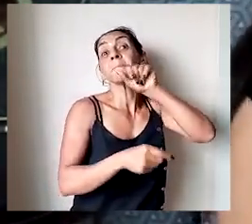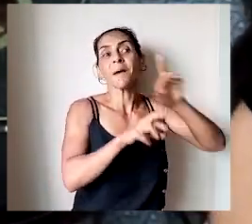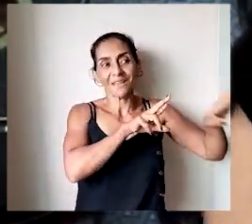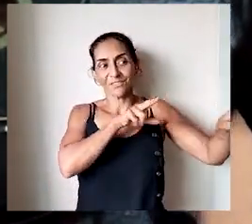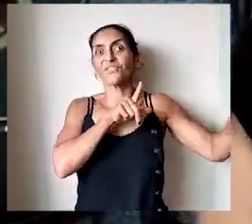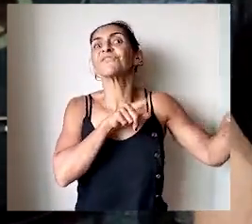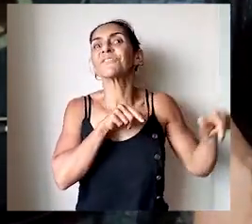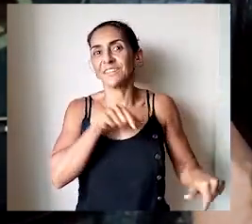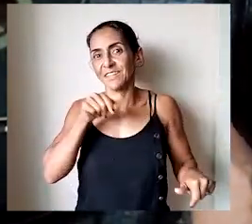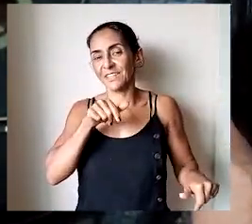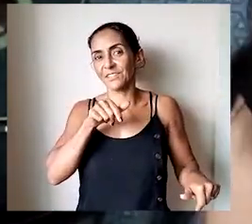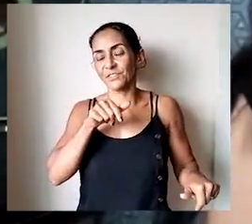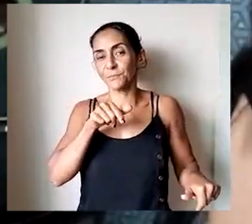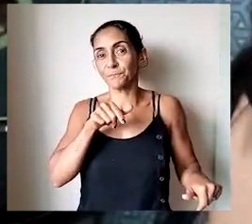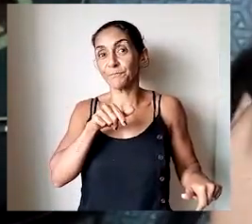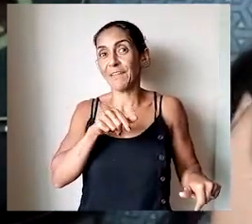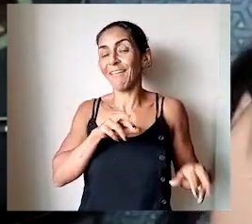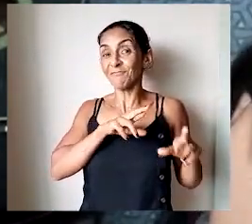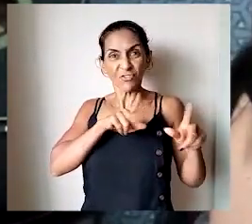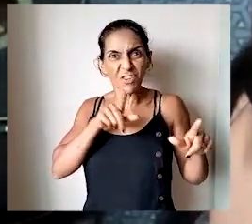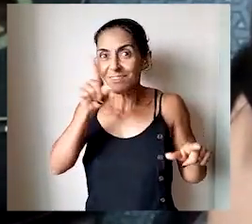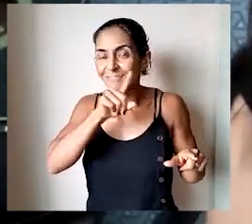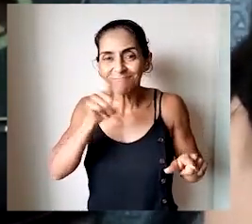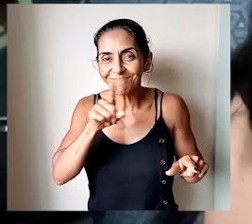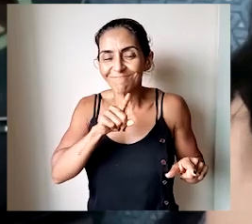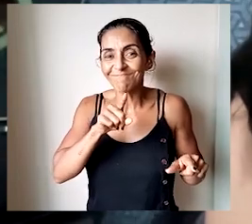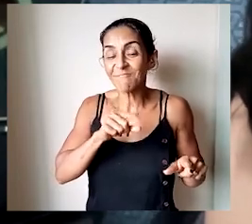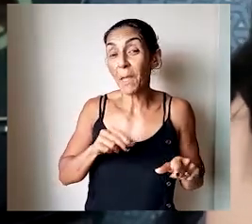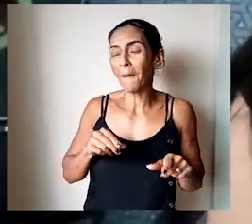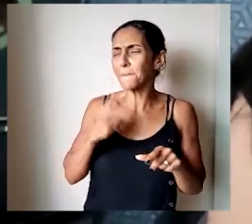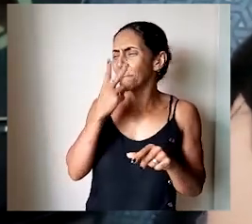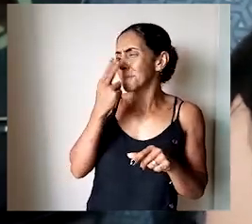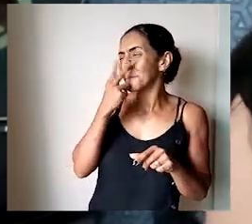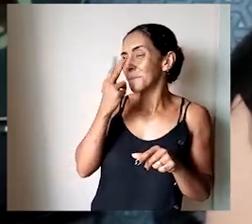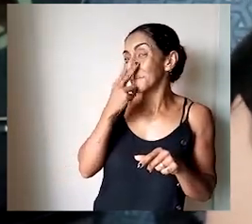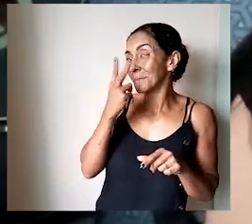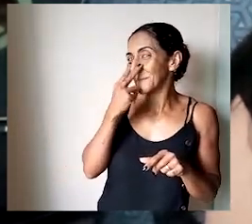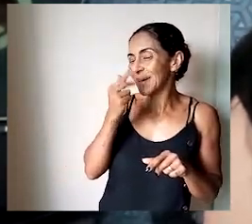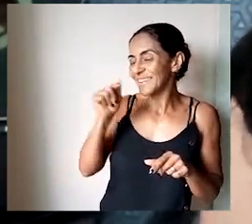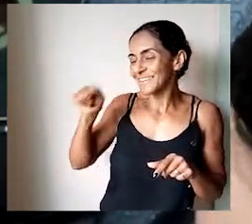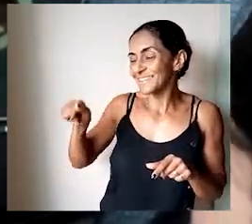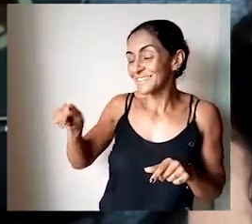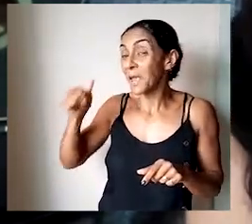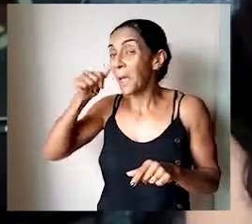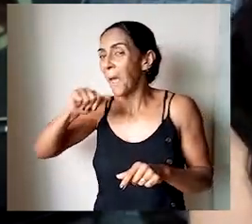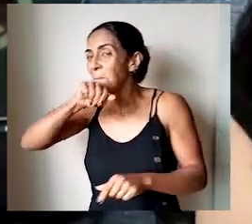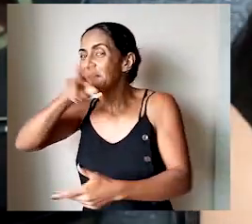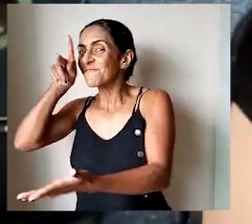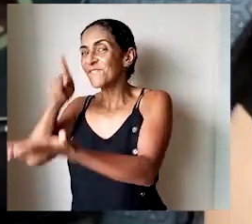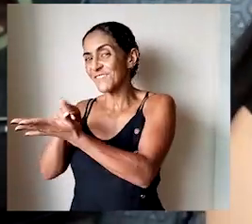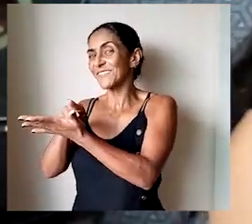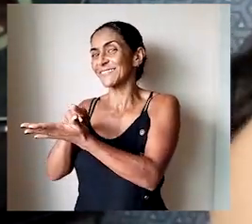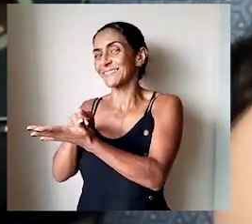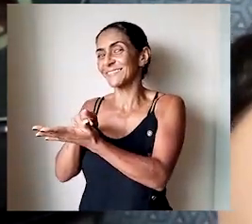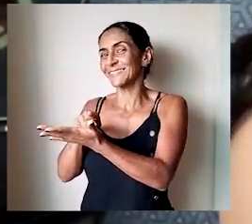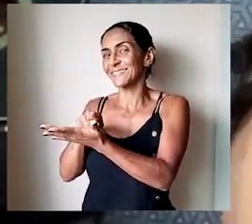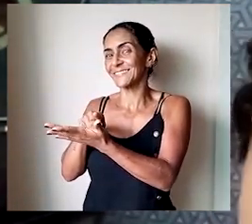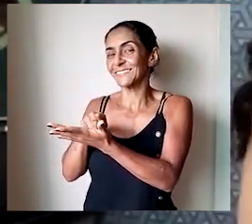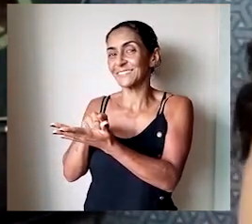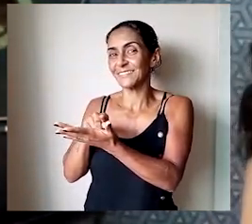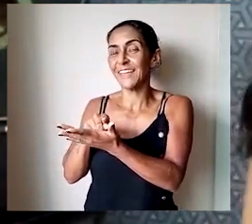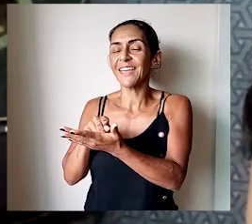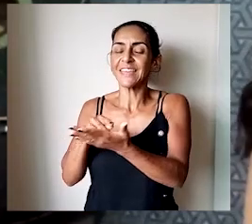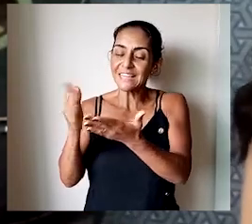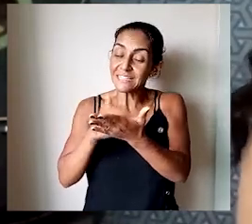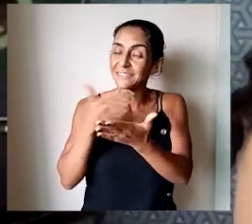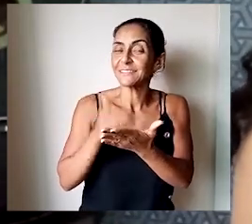é muito idêntica a como você imagina realmente que o autor está descrevendo ela, e os demais personagens também.